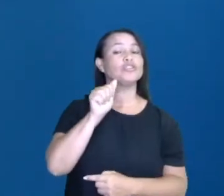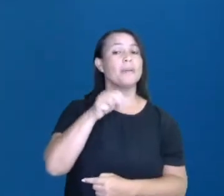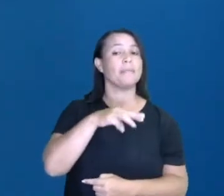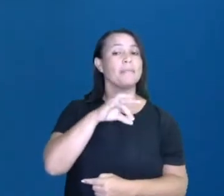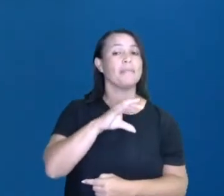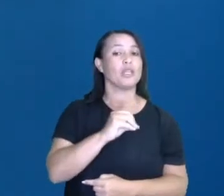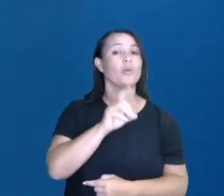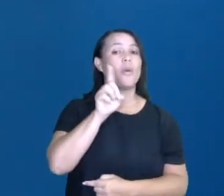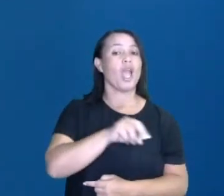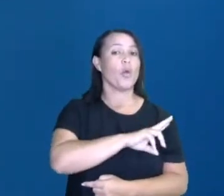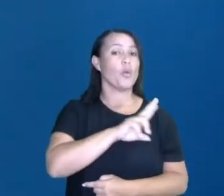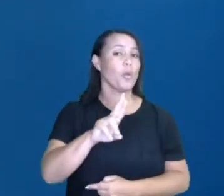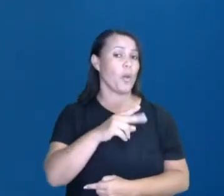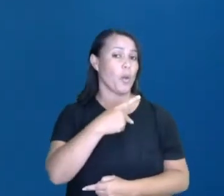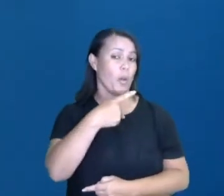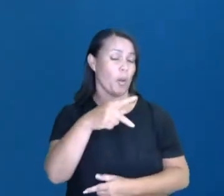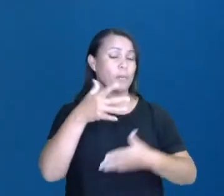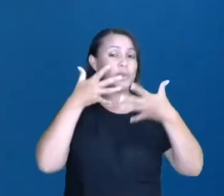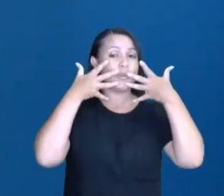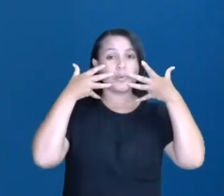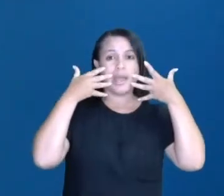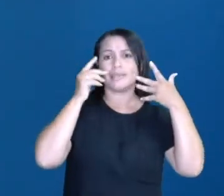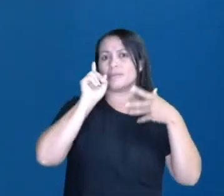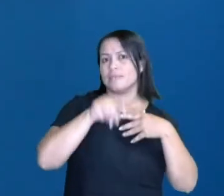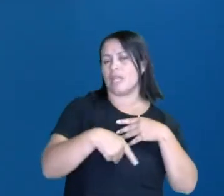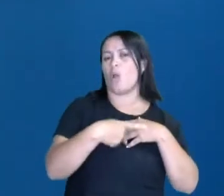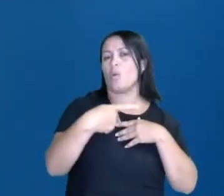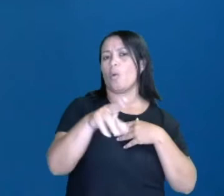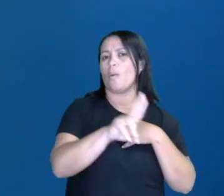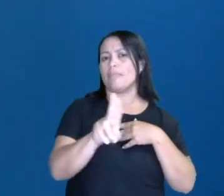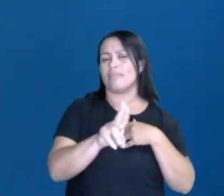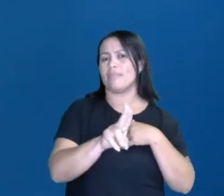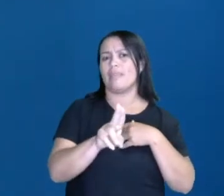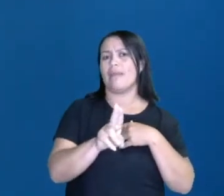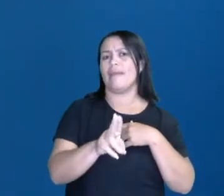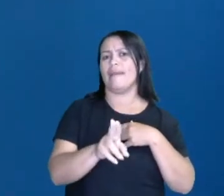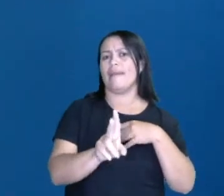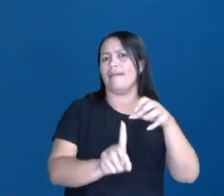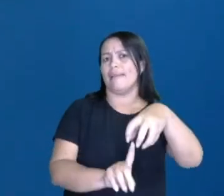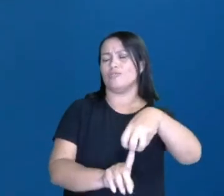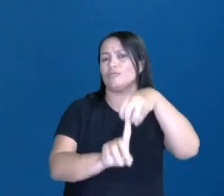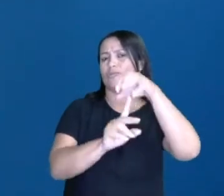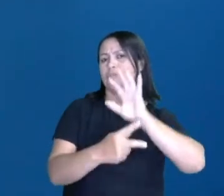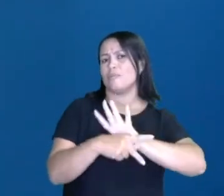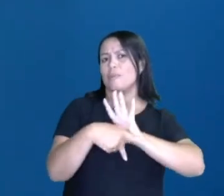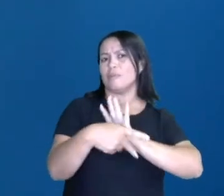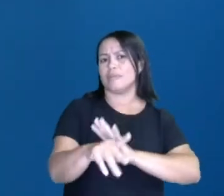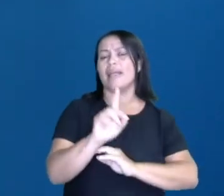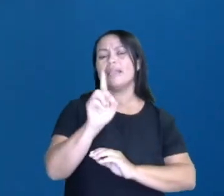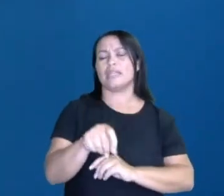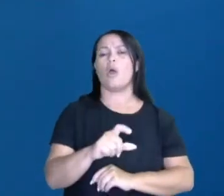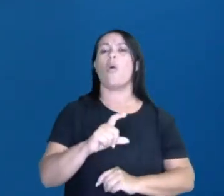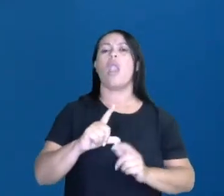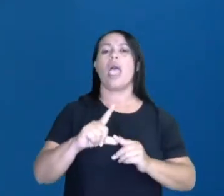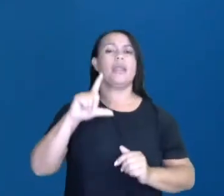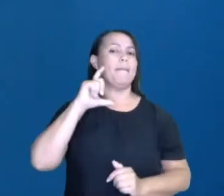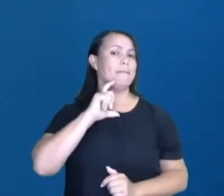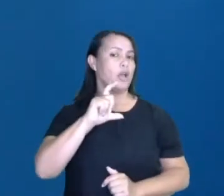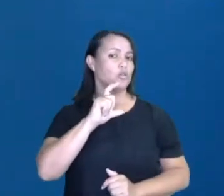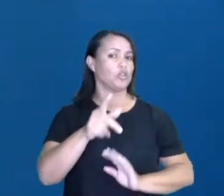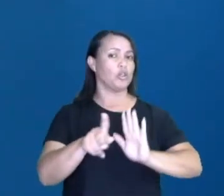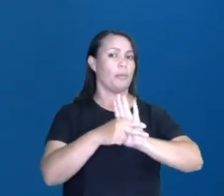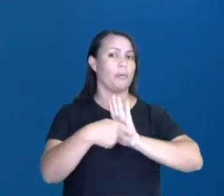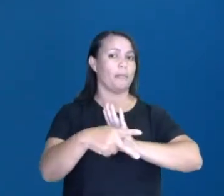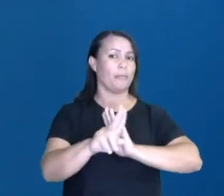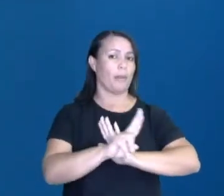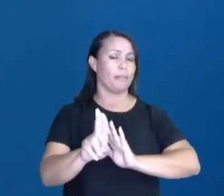nome do gato. Então, se é o nome dele, é algo específico dele, do substantivo, letra maiúscula, nome